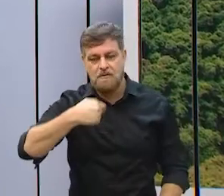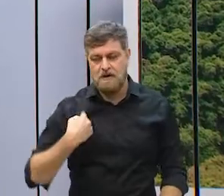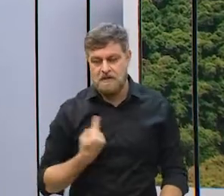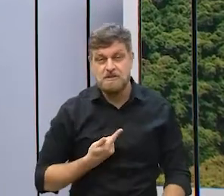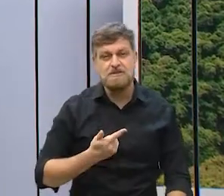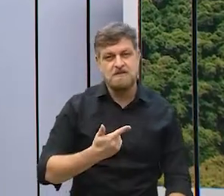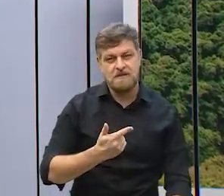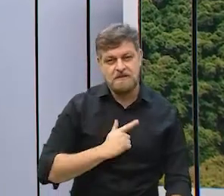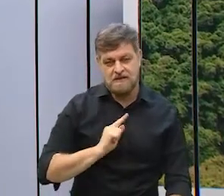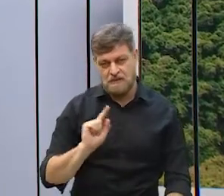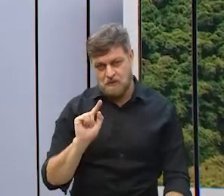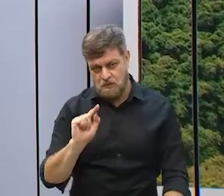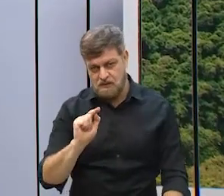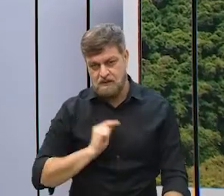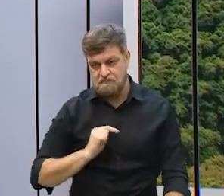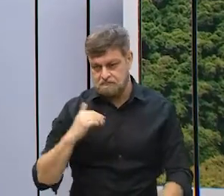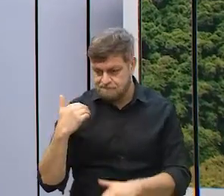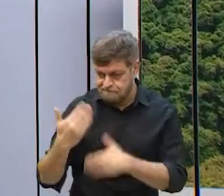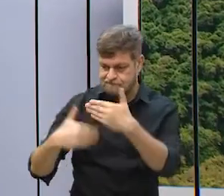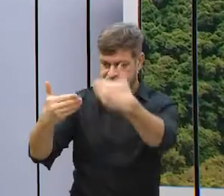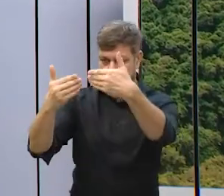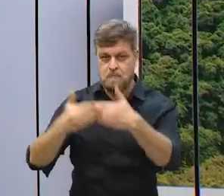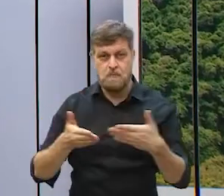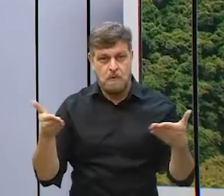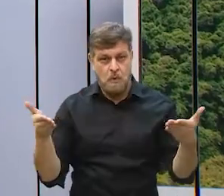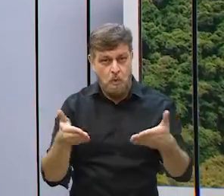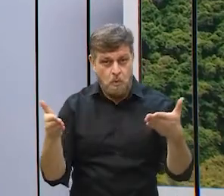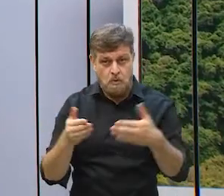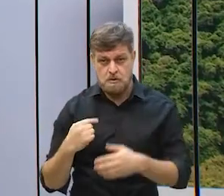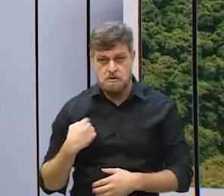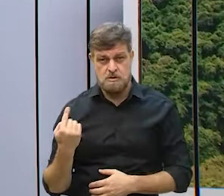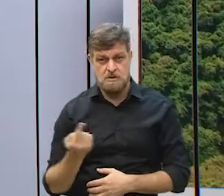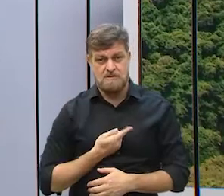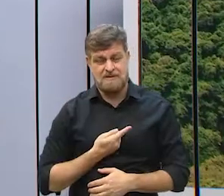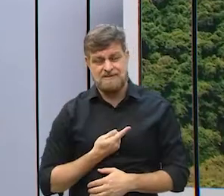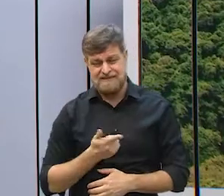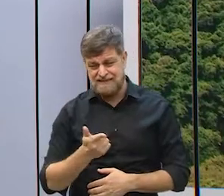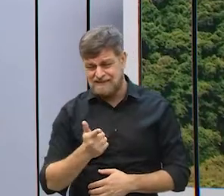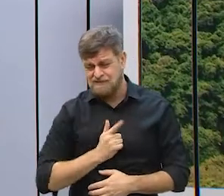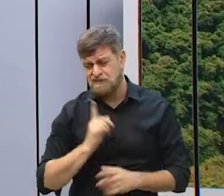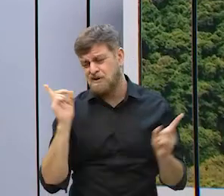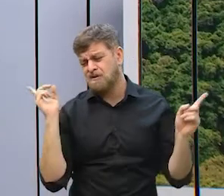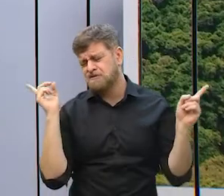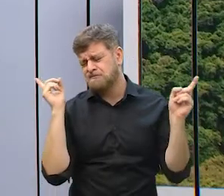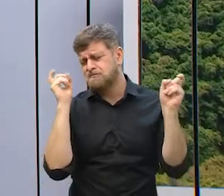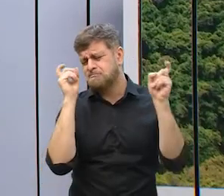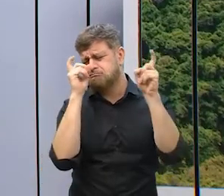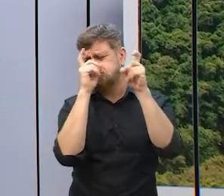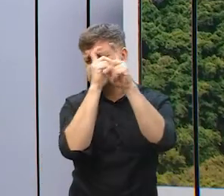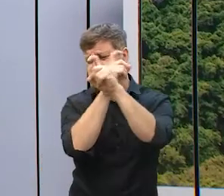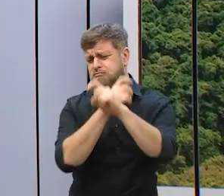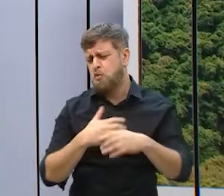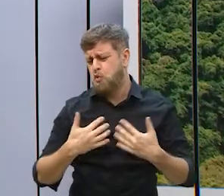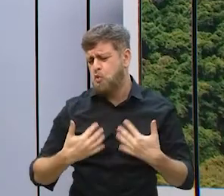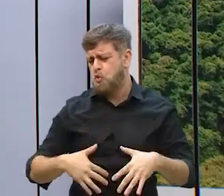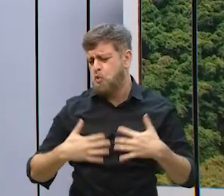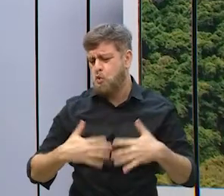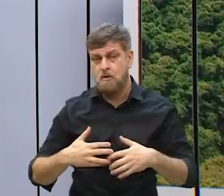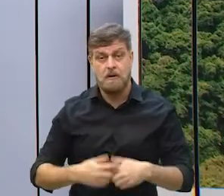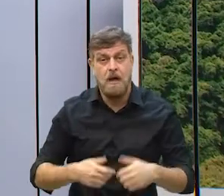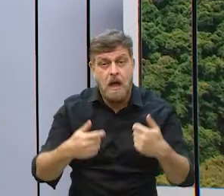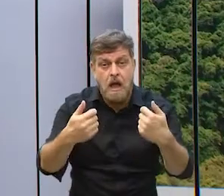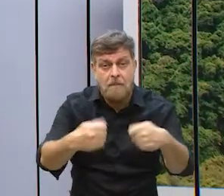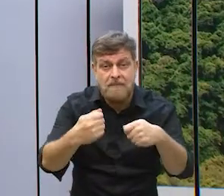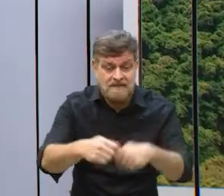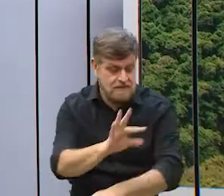tem aí um crescimento. Hoje nós temos muita dificuldade nessa questão, né? Então é preciso